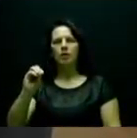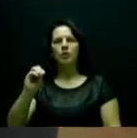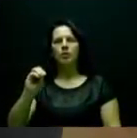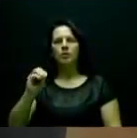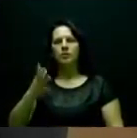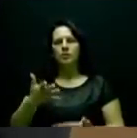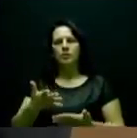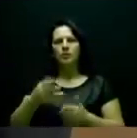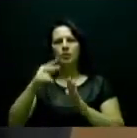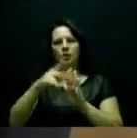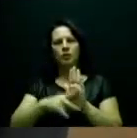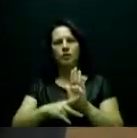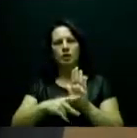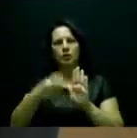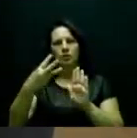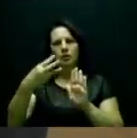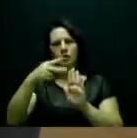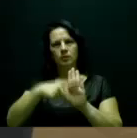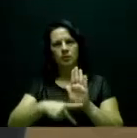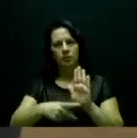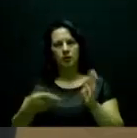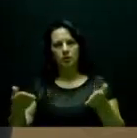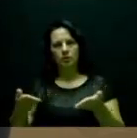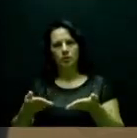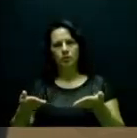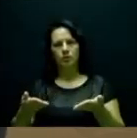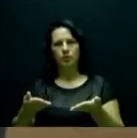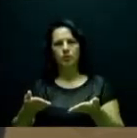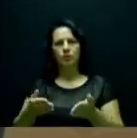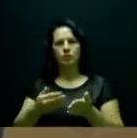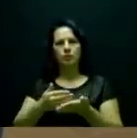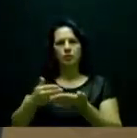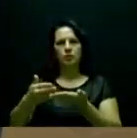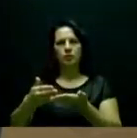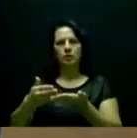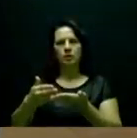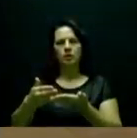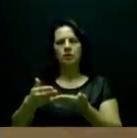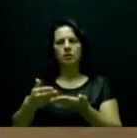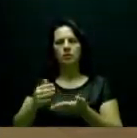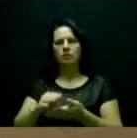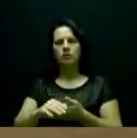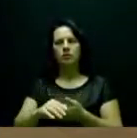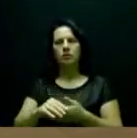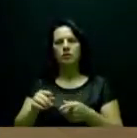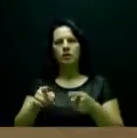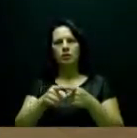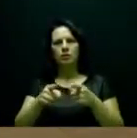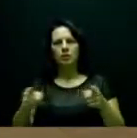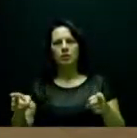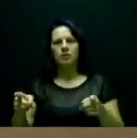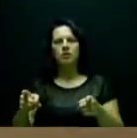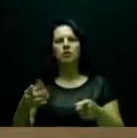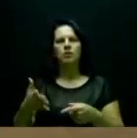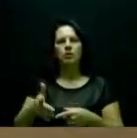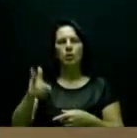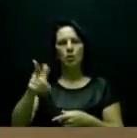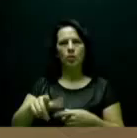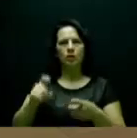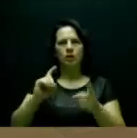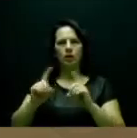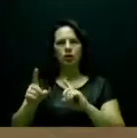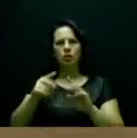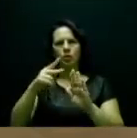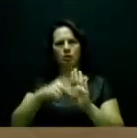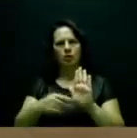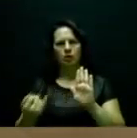Presidente, três projetos entraram em pauta logo no início da sessão e, por isso, a prorrogação é a sessão extraordinária. Projetos importantes,